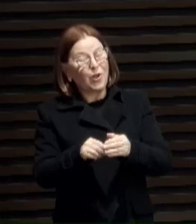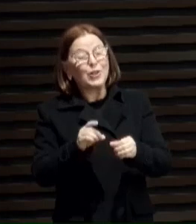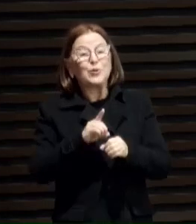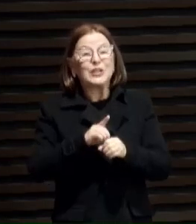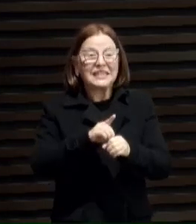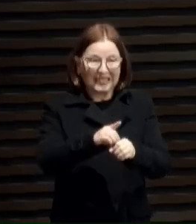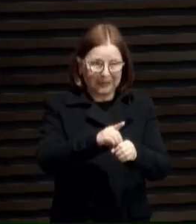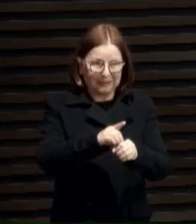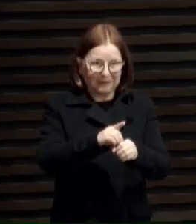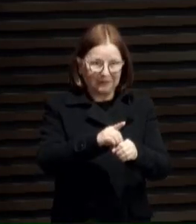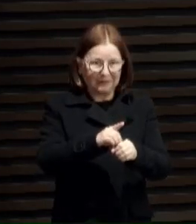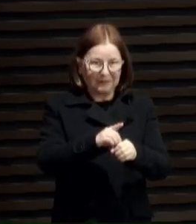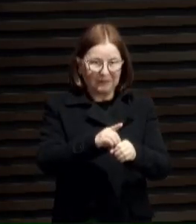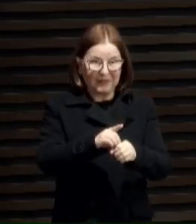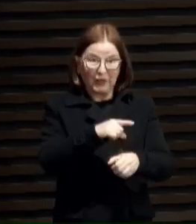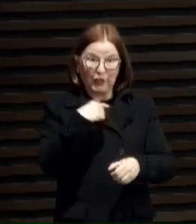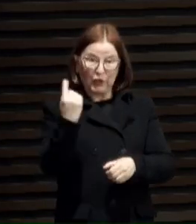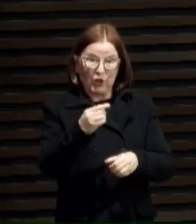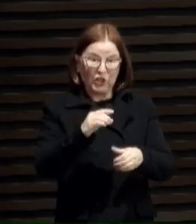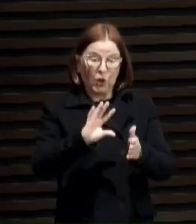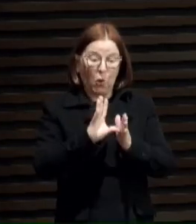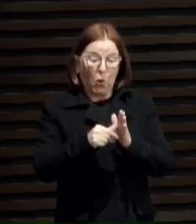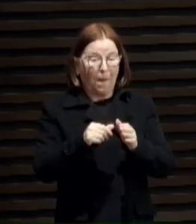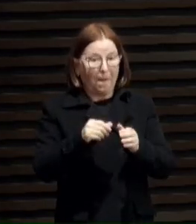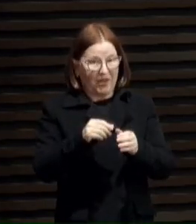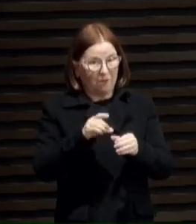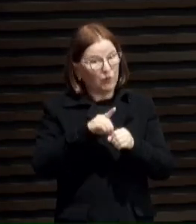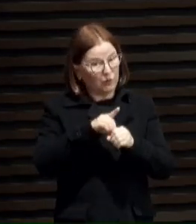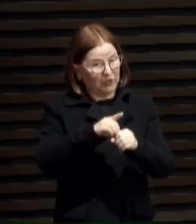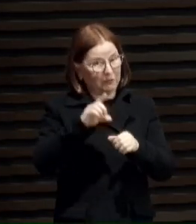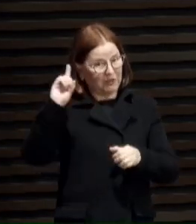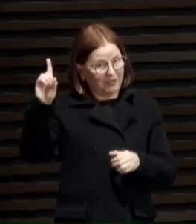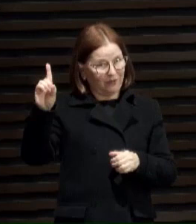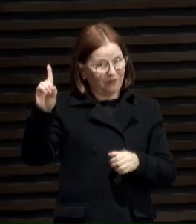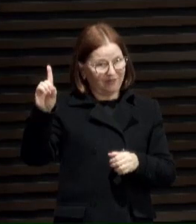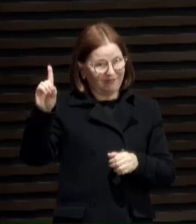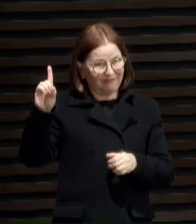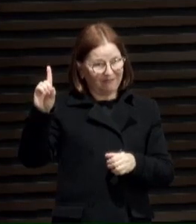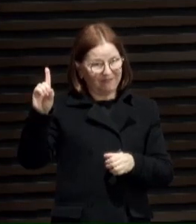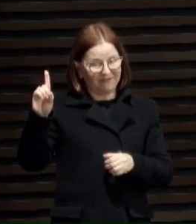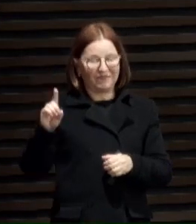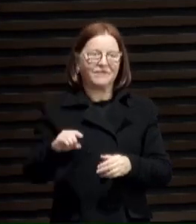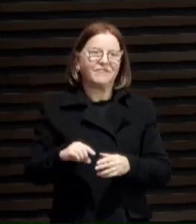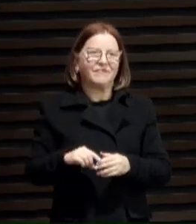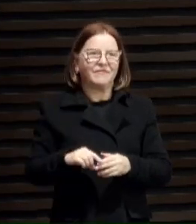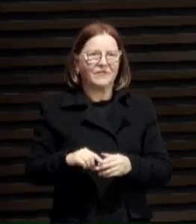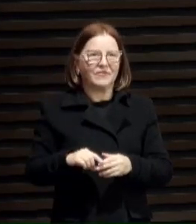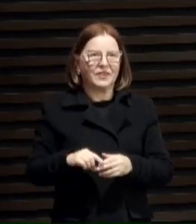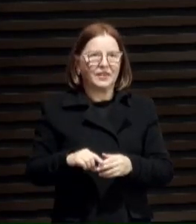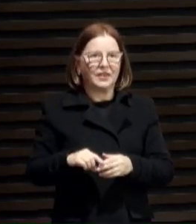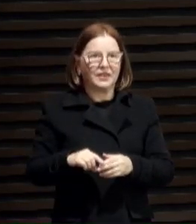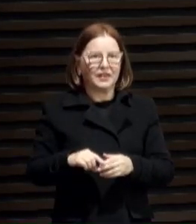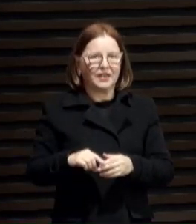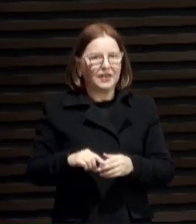que nós roubamos o dinheiro de Deus. Não atentamos a que tudo que temos pertence a